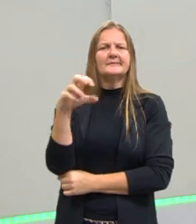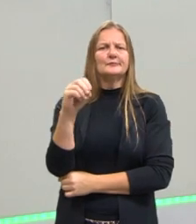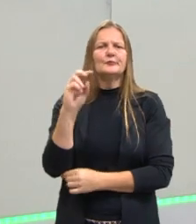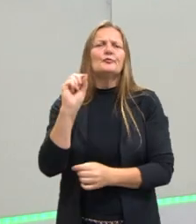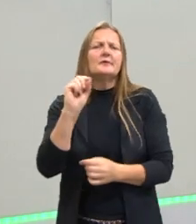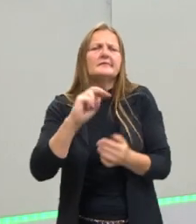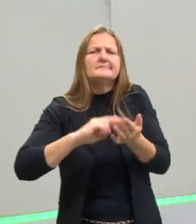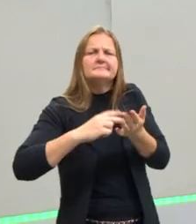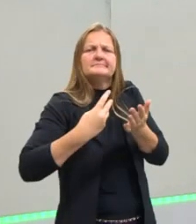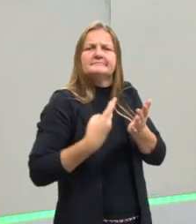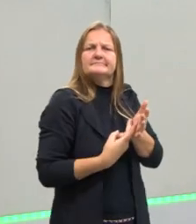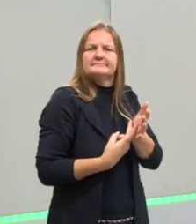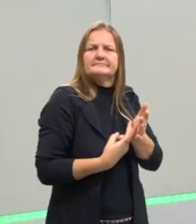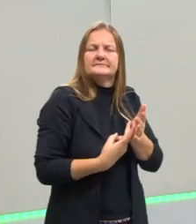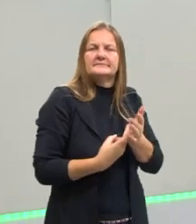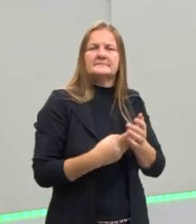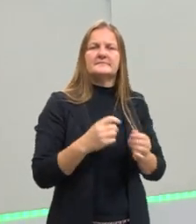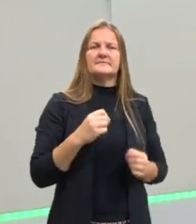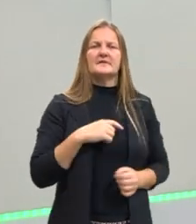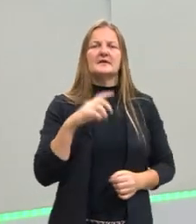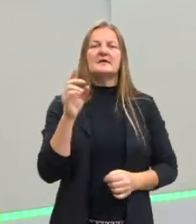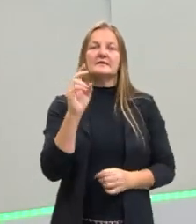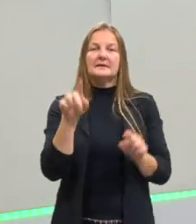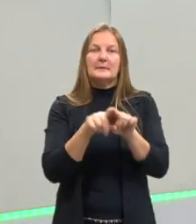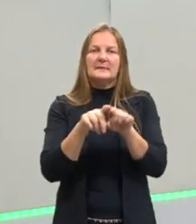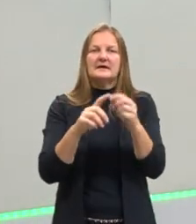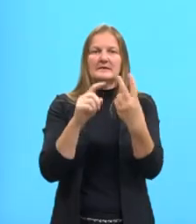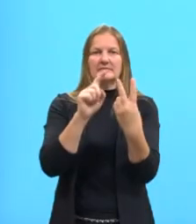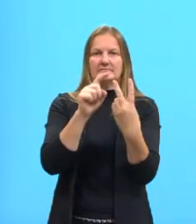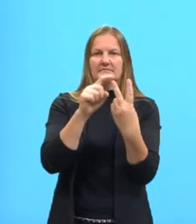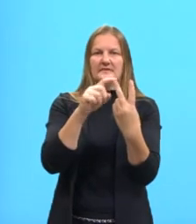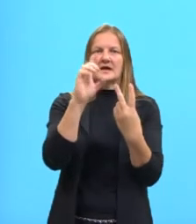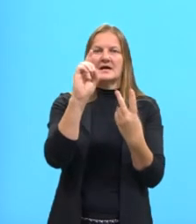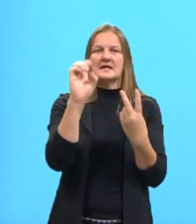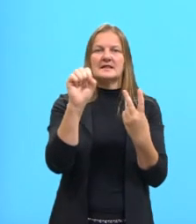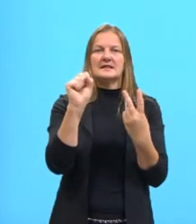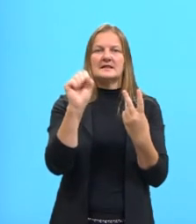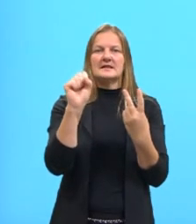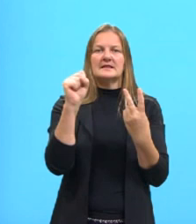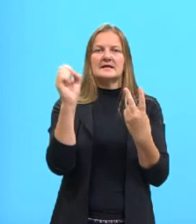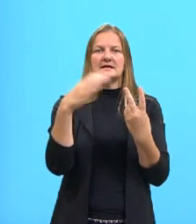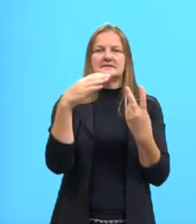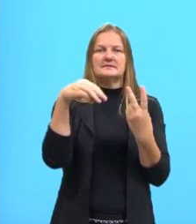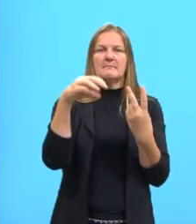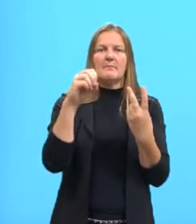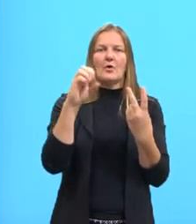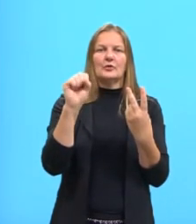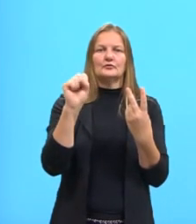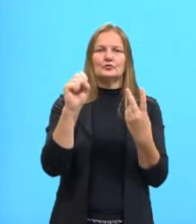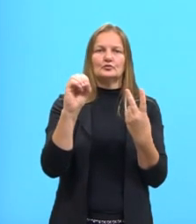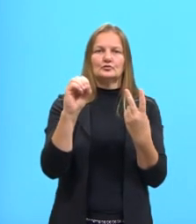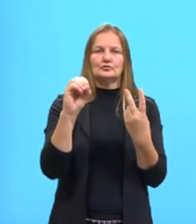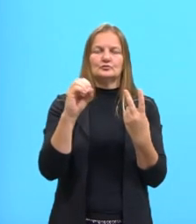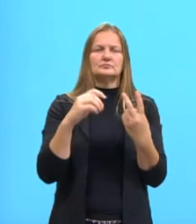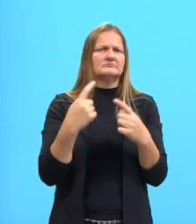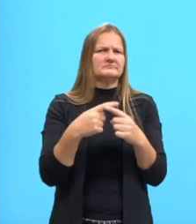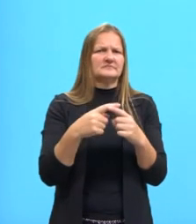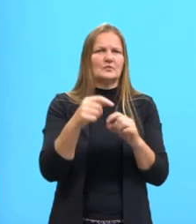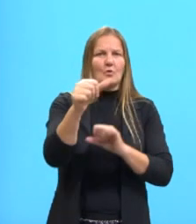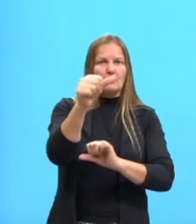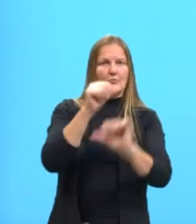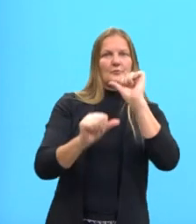entanto significa o quê que desse modo o significa no entanto ideia ele traz essa ideia de